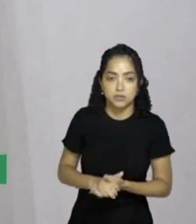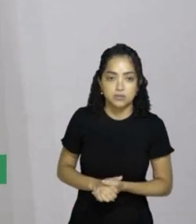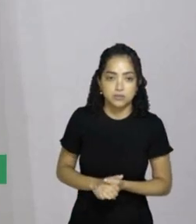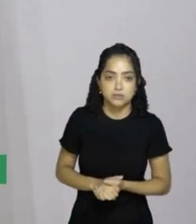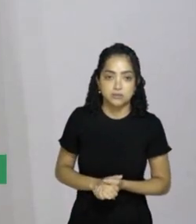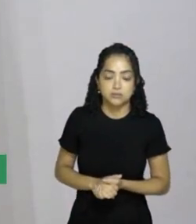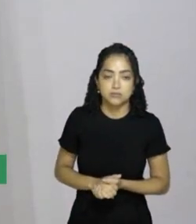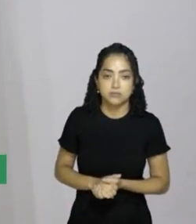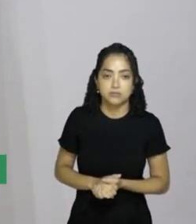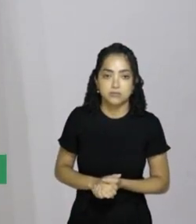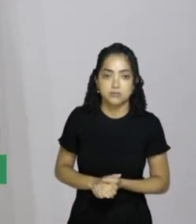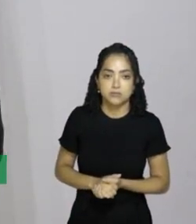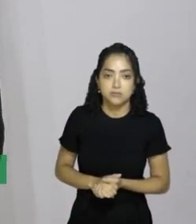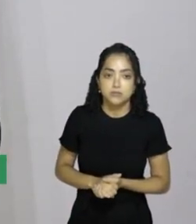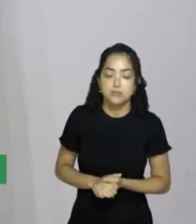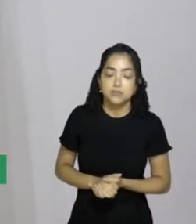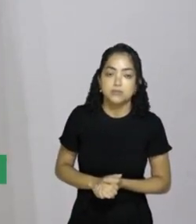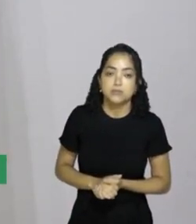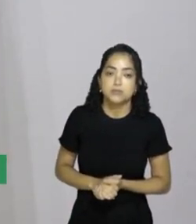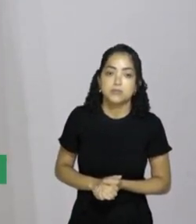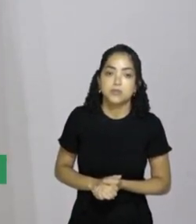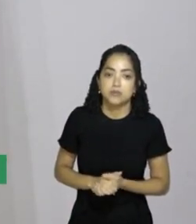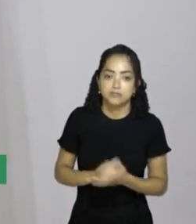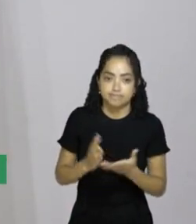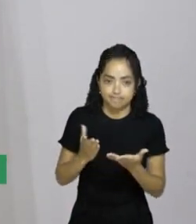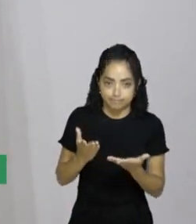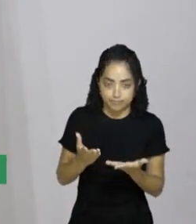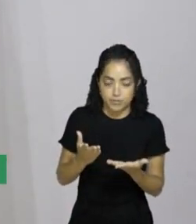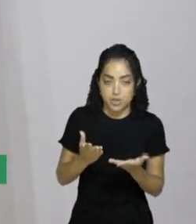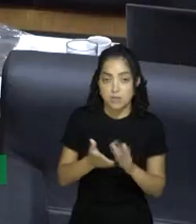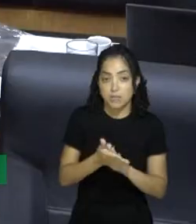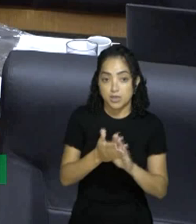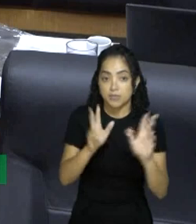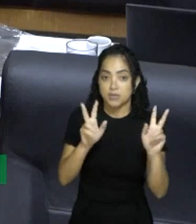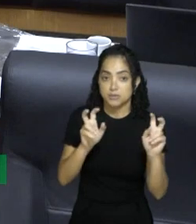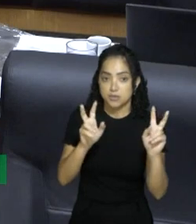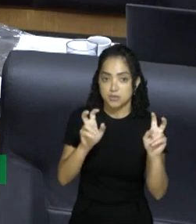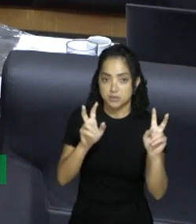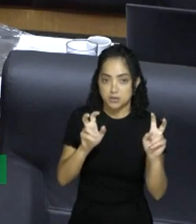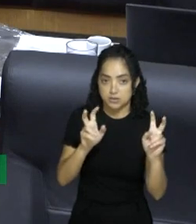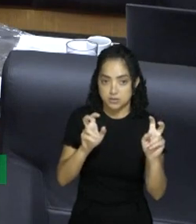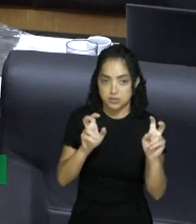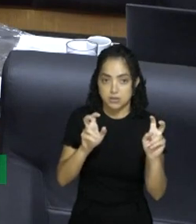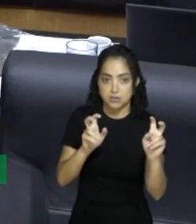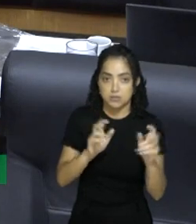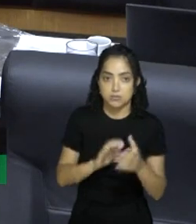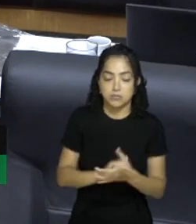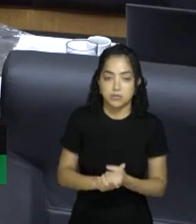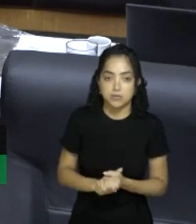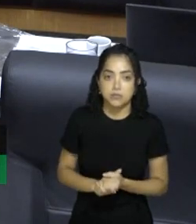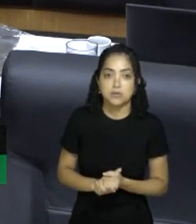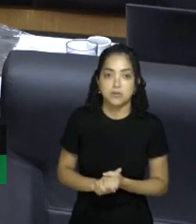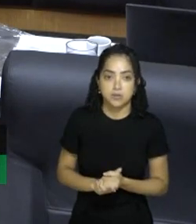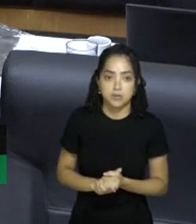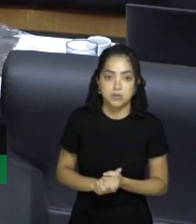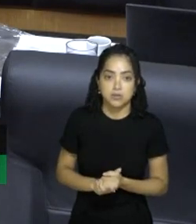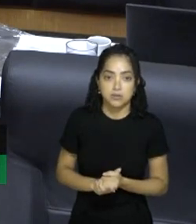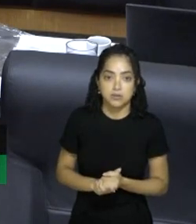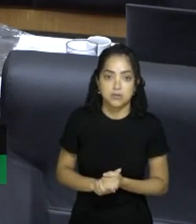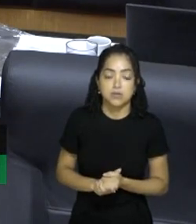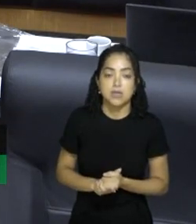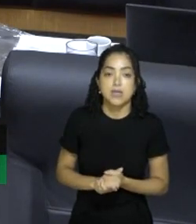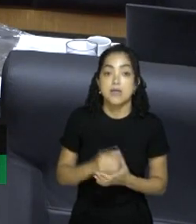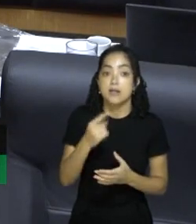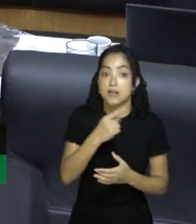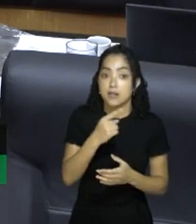por favor peço parabéns pela sua explanação eu que sou irmão de caqui também ele ministra aulas lá em Porto